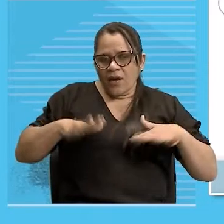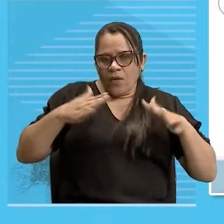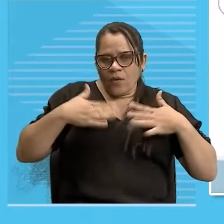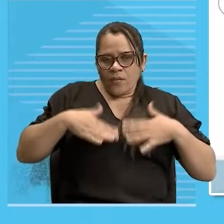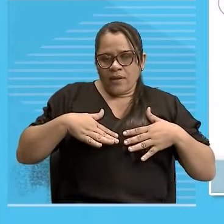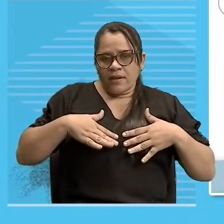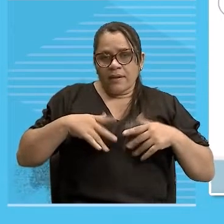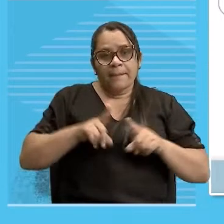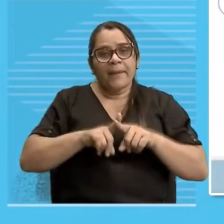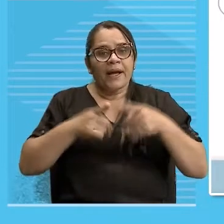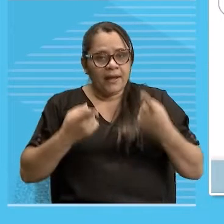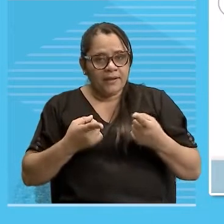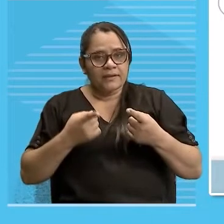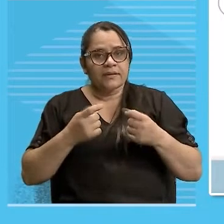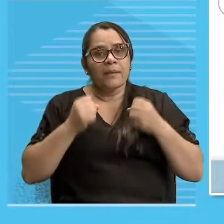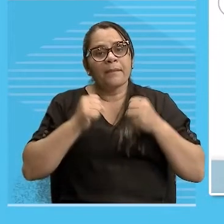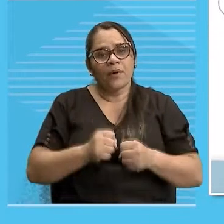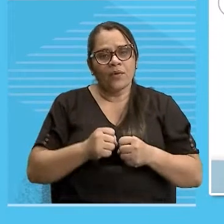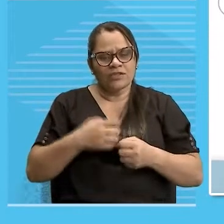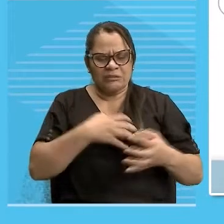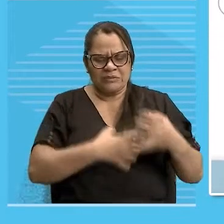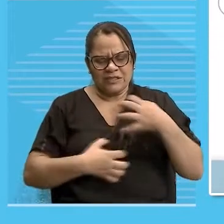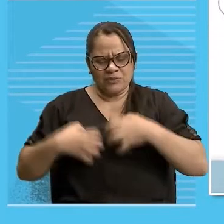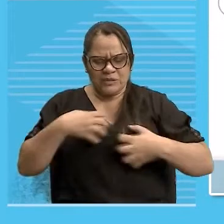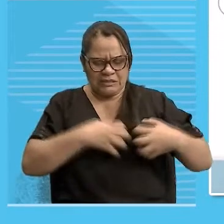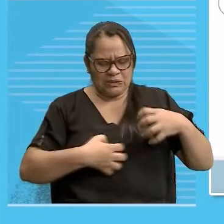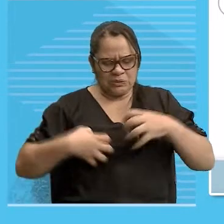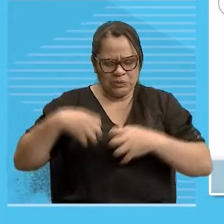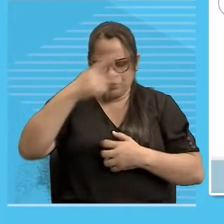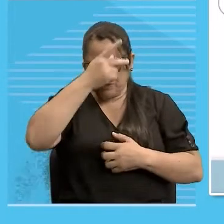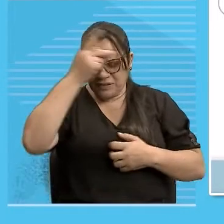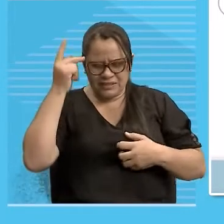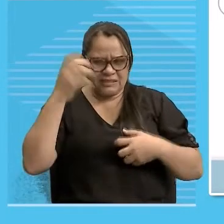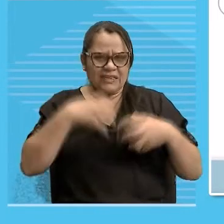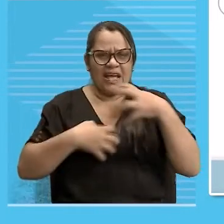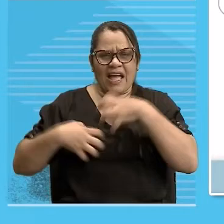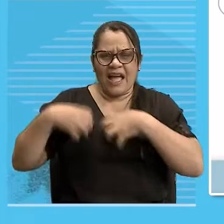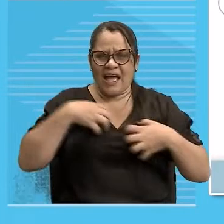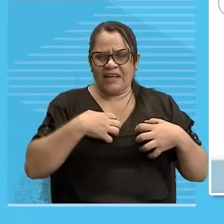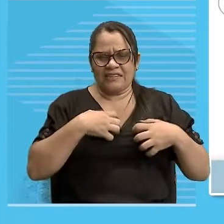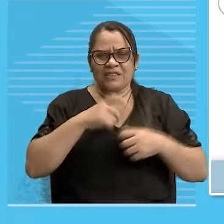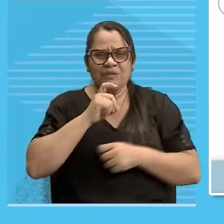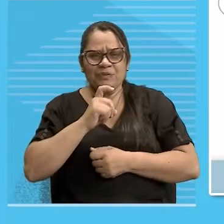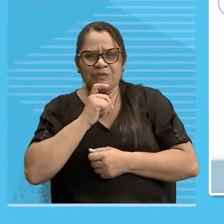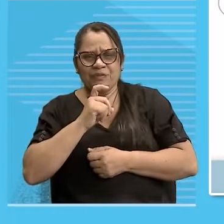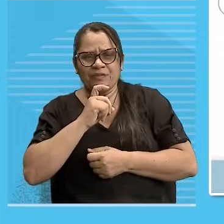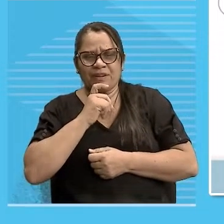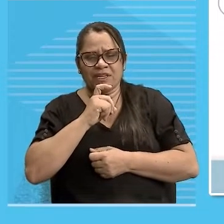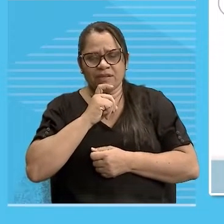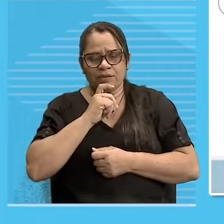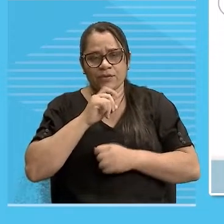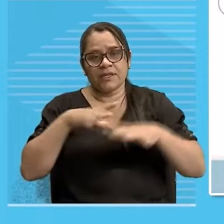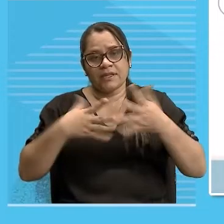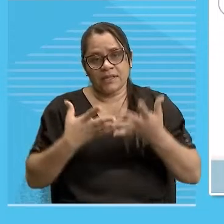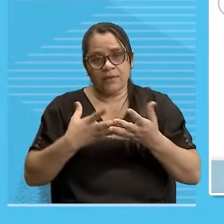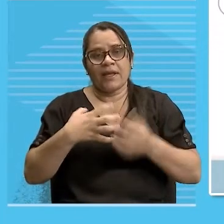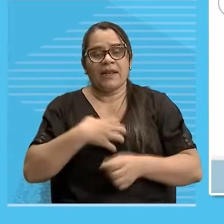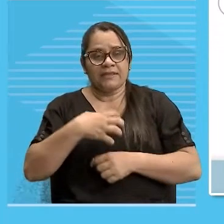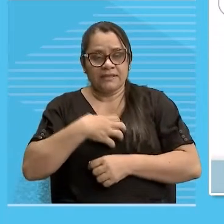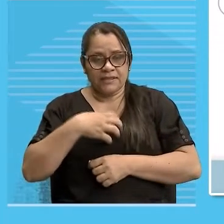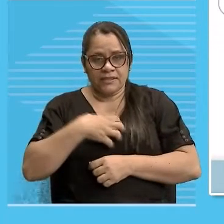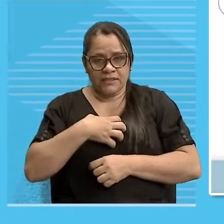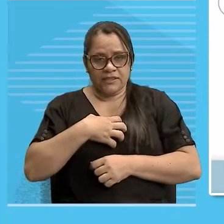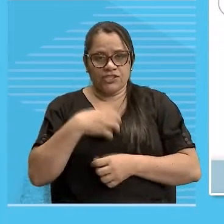pode acontecer, ela é uma expressão de angústia por estar com muito frio. Meu Deus, que frio! Né? Então aí ela já vai sentir aí